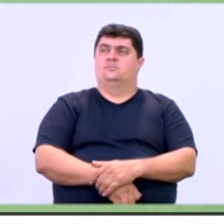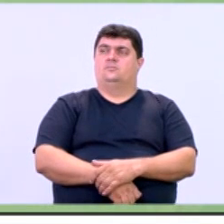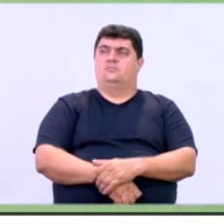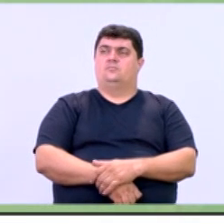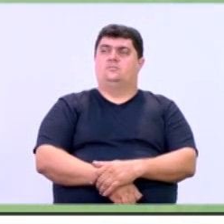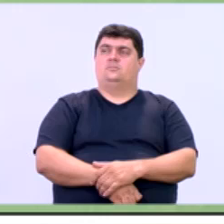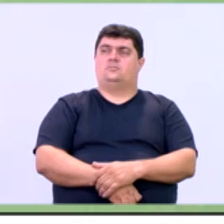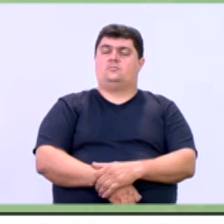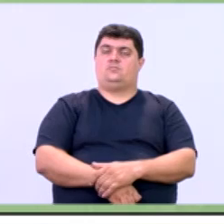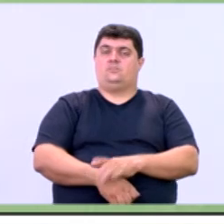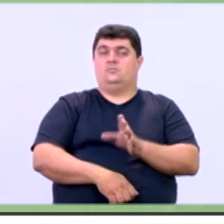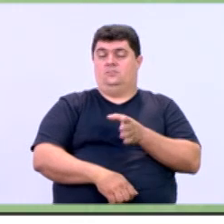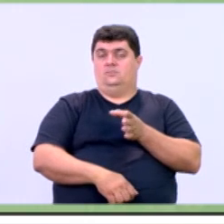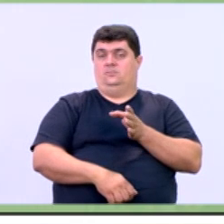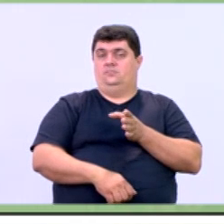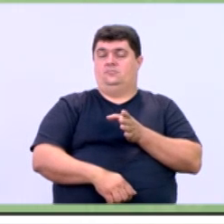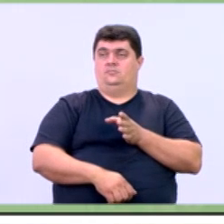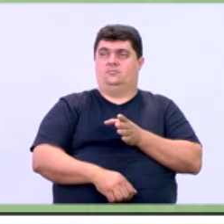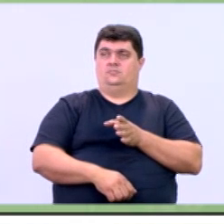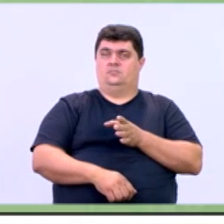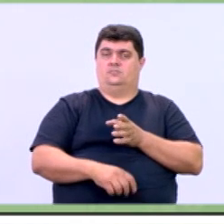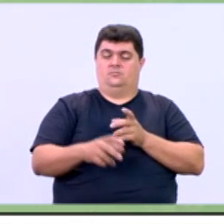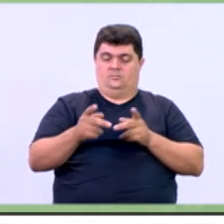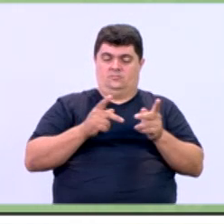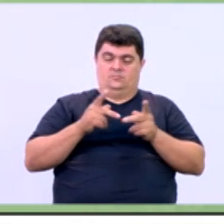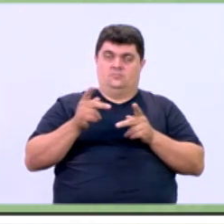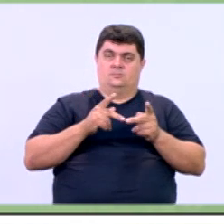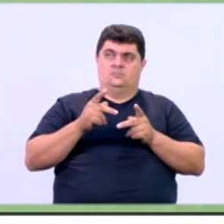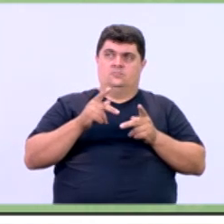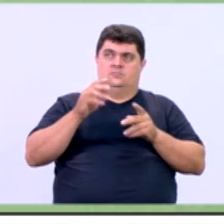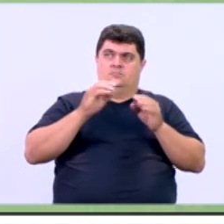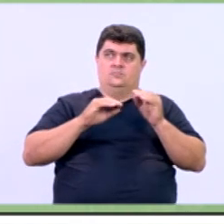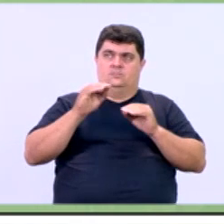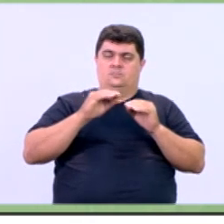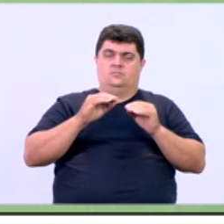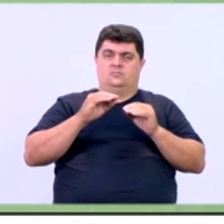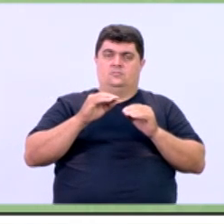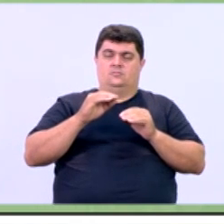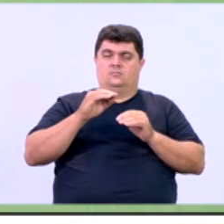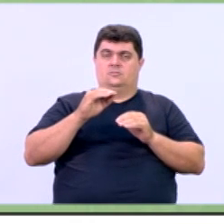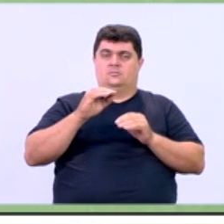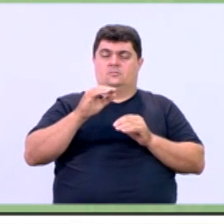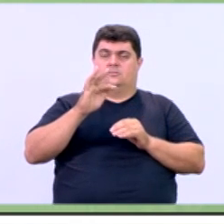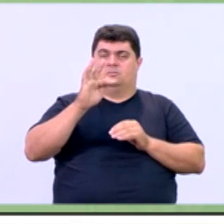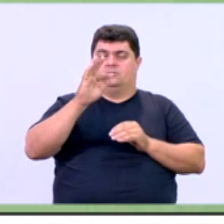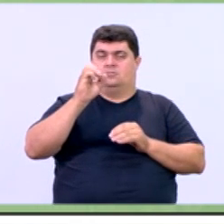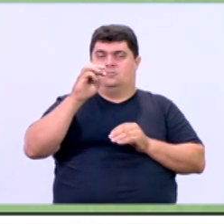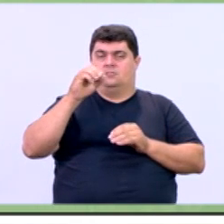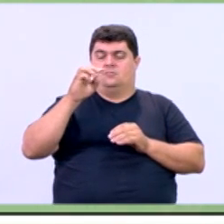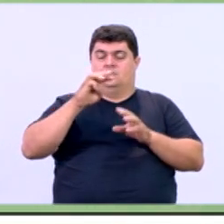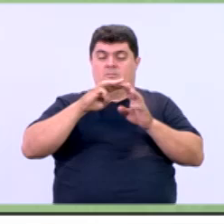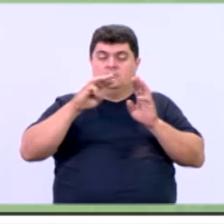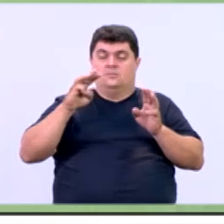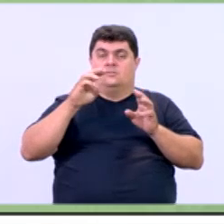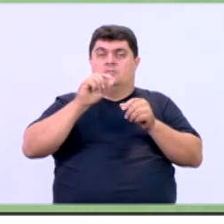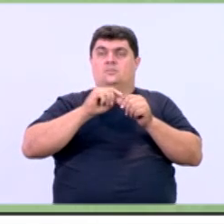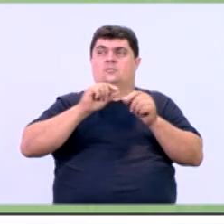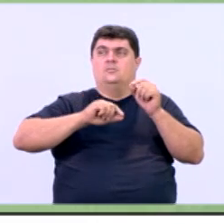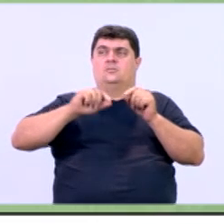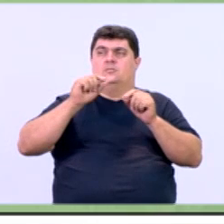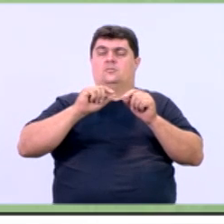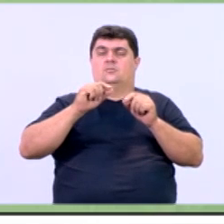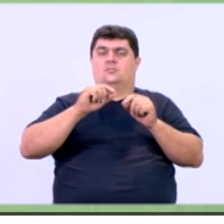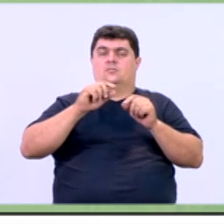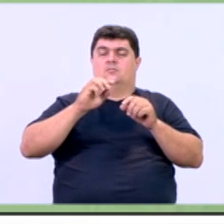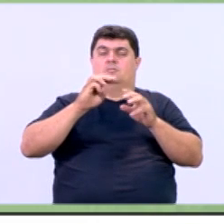vimos esse aqui, um projeto, vamos para esse projeto formulário web, que ele vai consistir em quê? Em